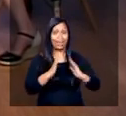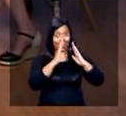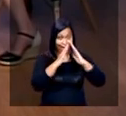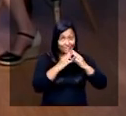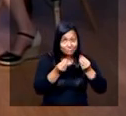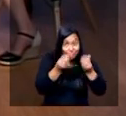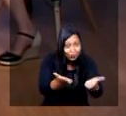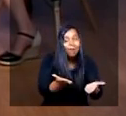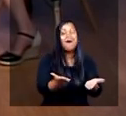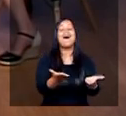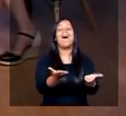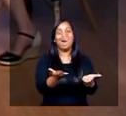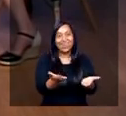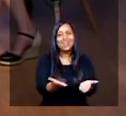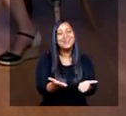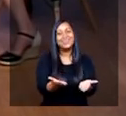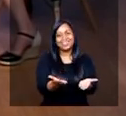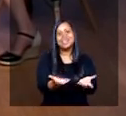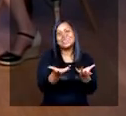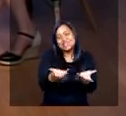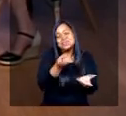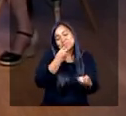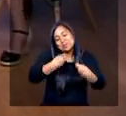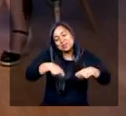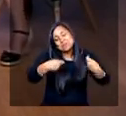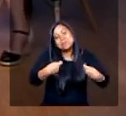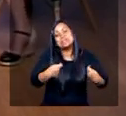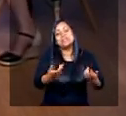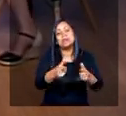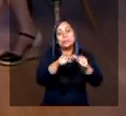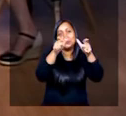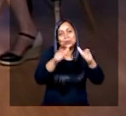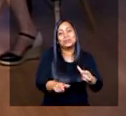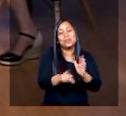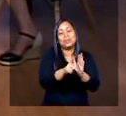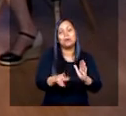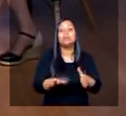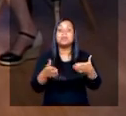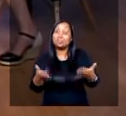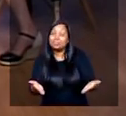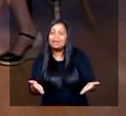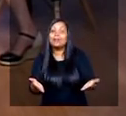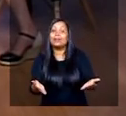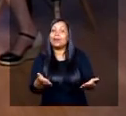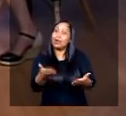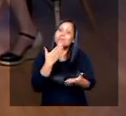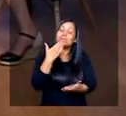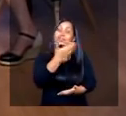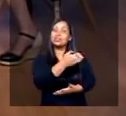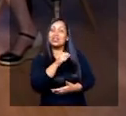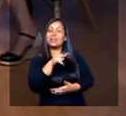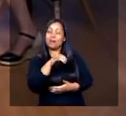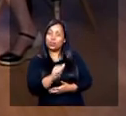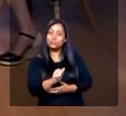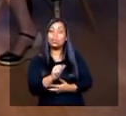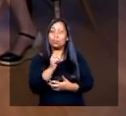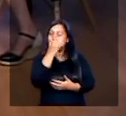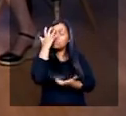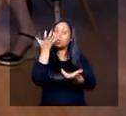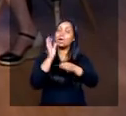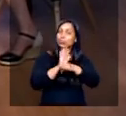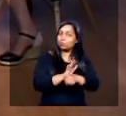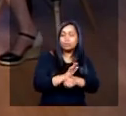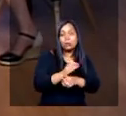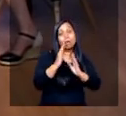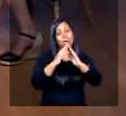uma casa para doar, a gente está super, muito precisando de uma sede própria. Tá, fica aí então o apelo da Cláudia. Quem quiser ajudar,